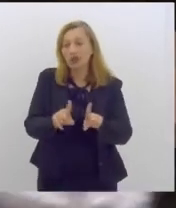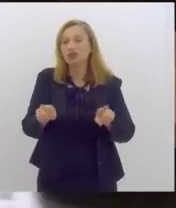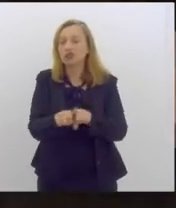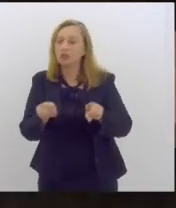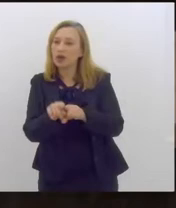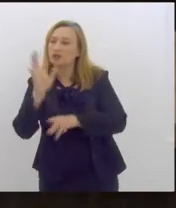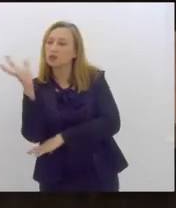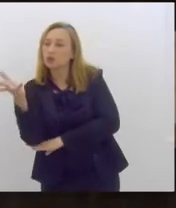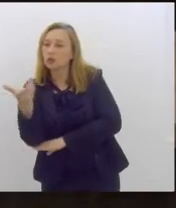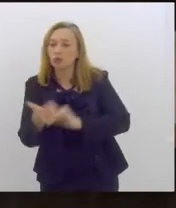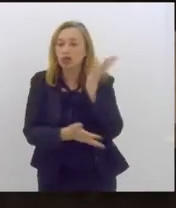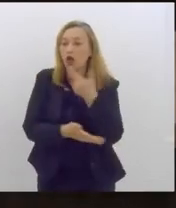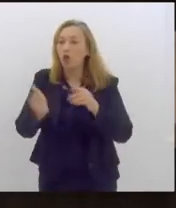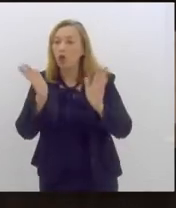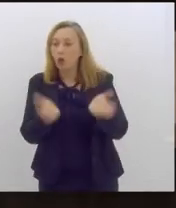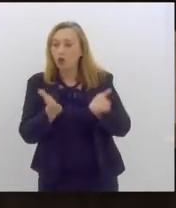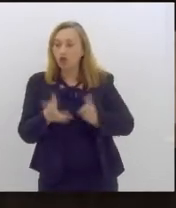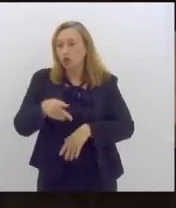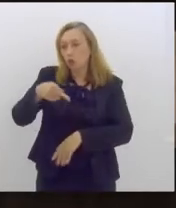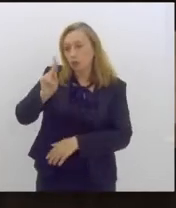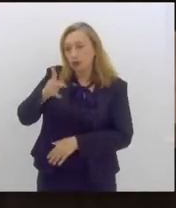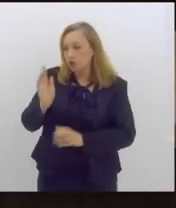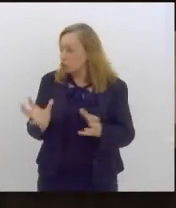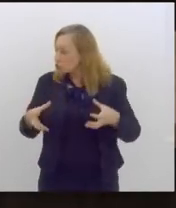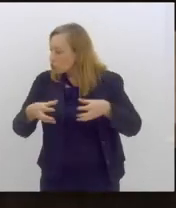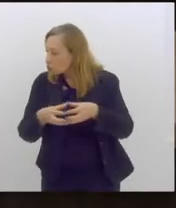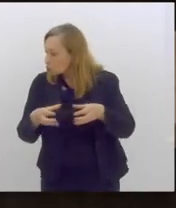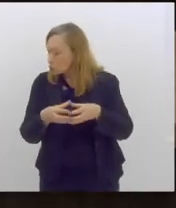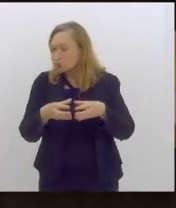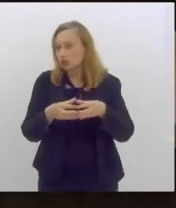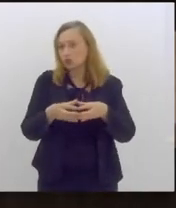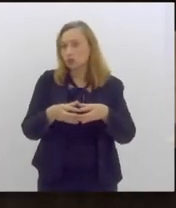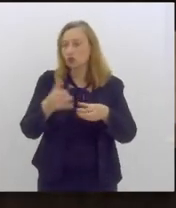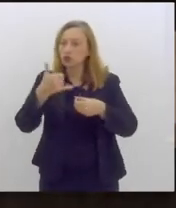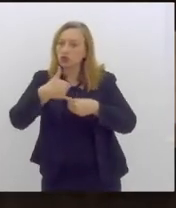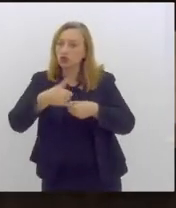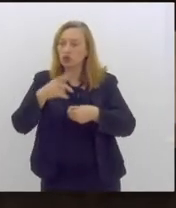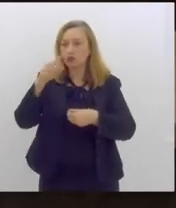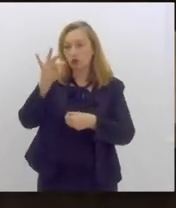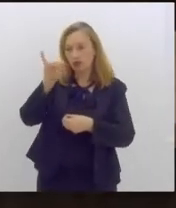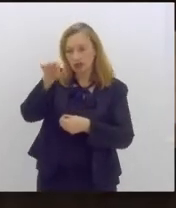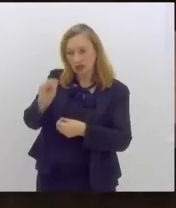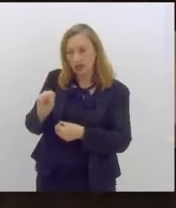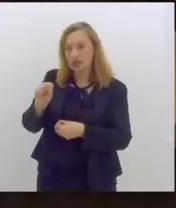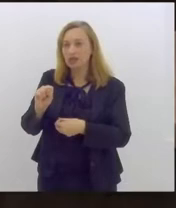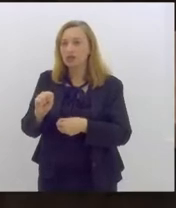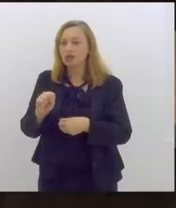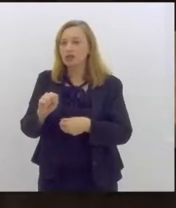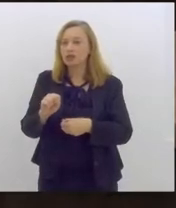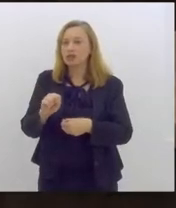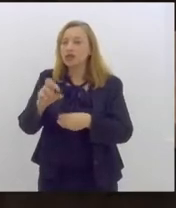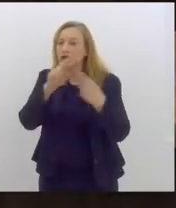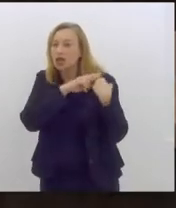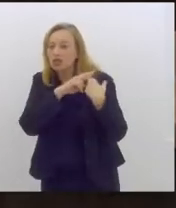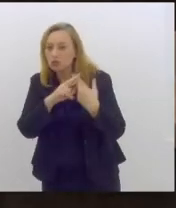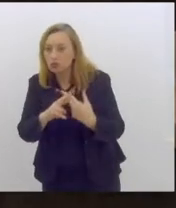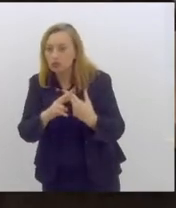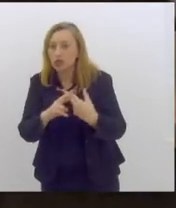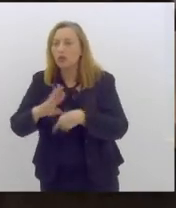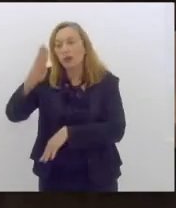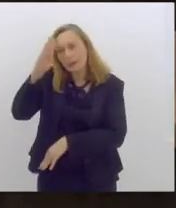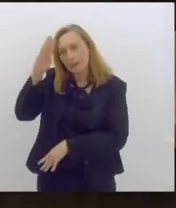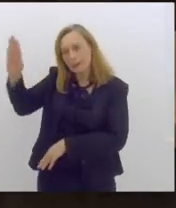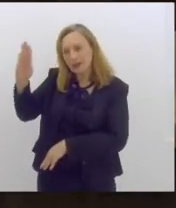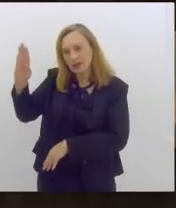ambiental hoje o petróleo no conjunto de combustíveis fósseis são responsáveis